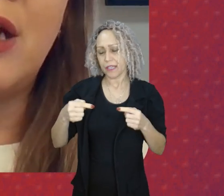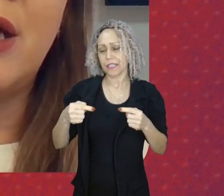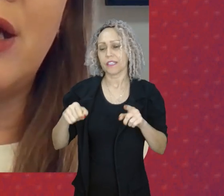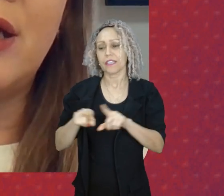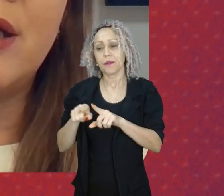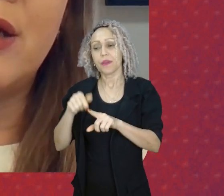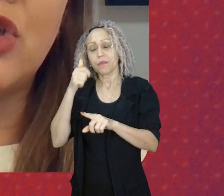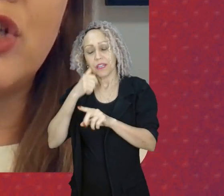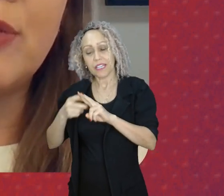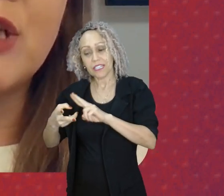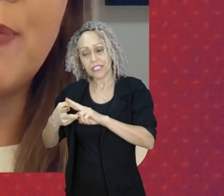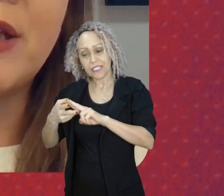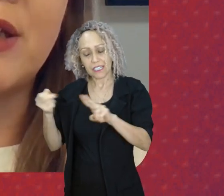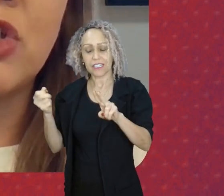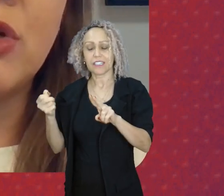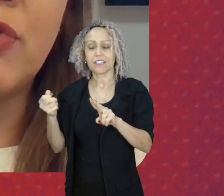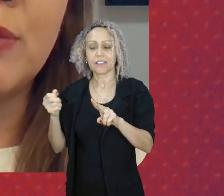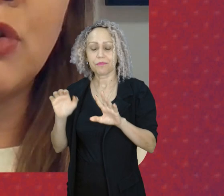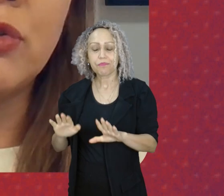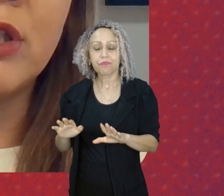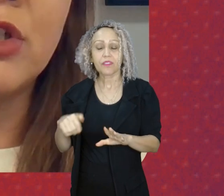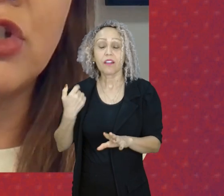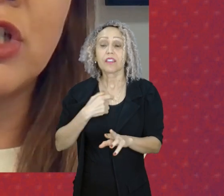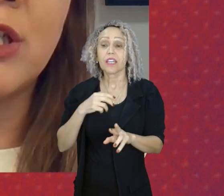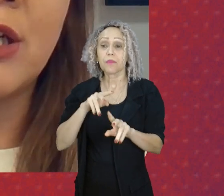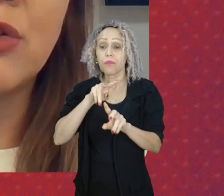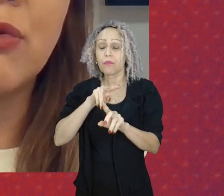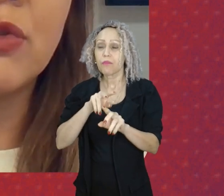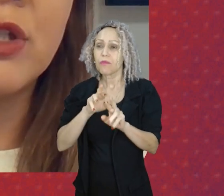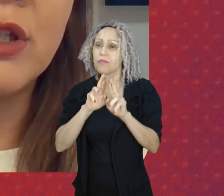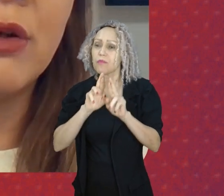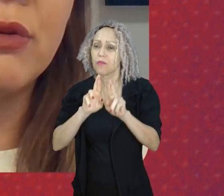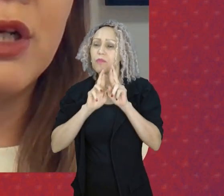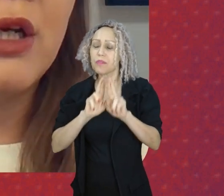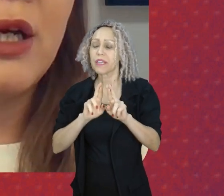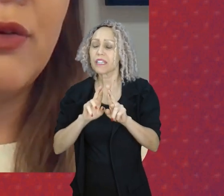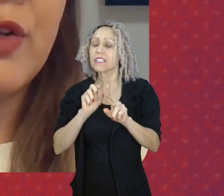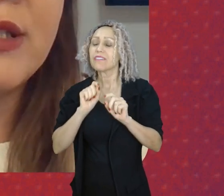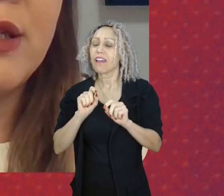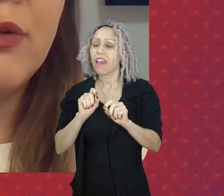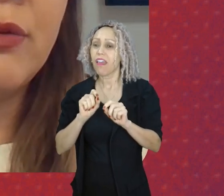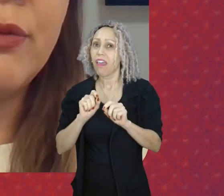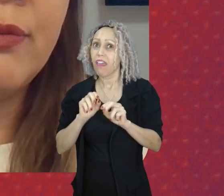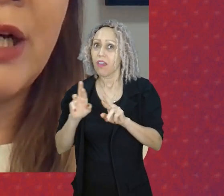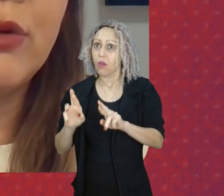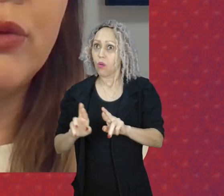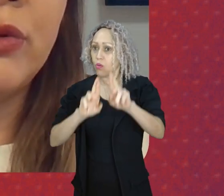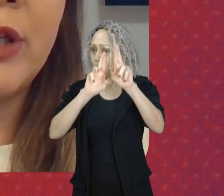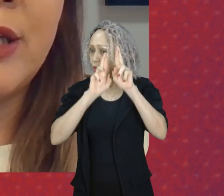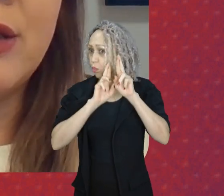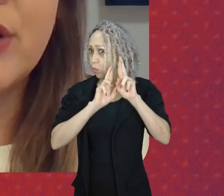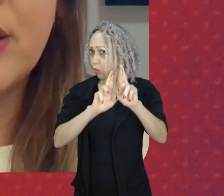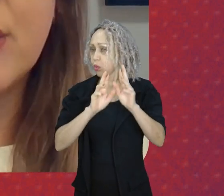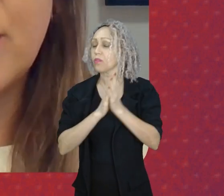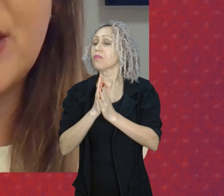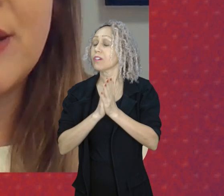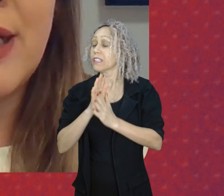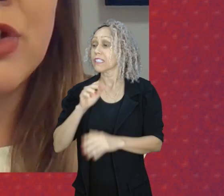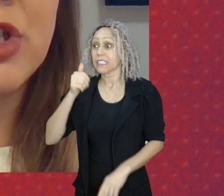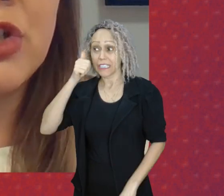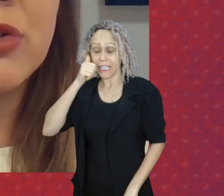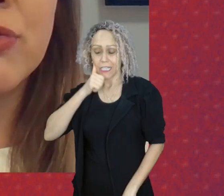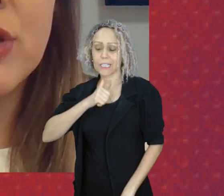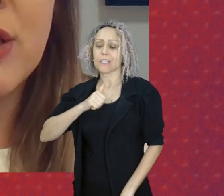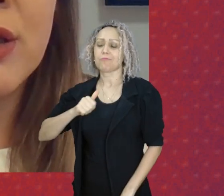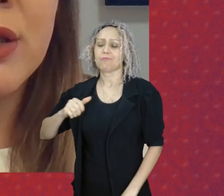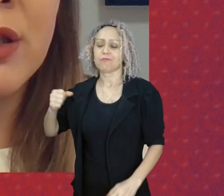indígenas. A gente tem uma expectativa aí muito grande de que elas consigam fazer um barulho, né? E eu queria